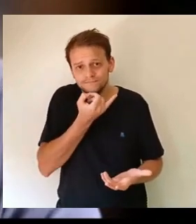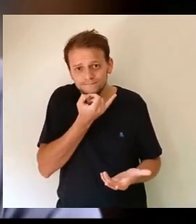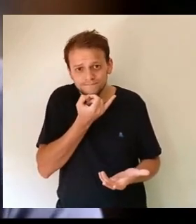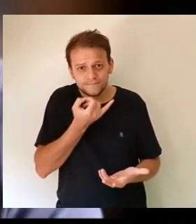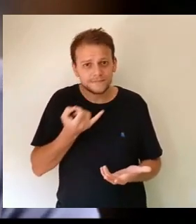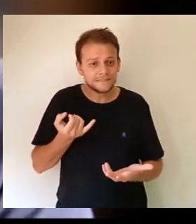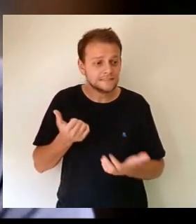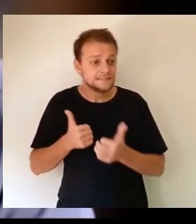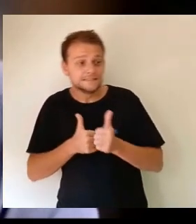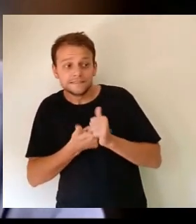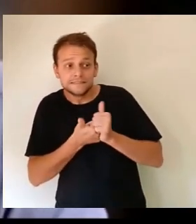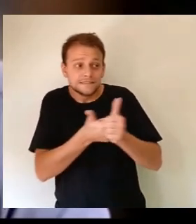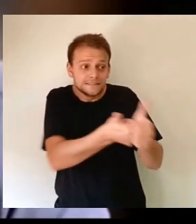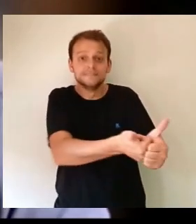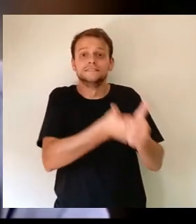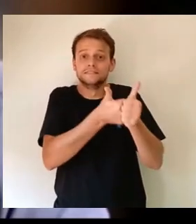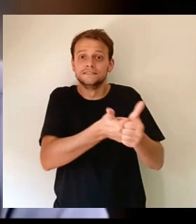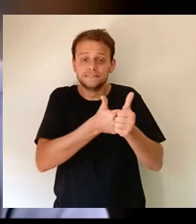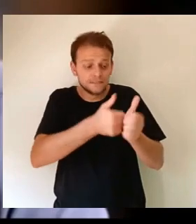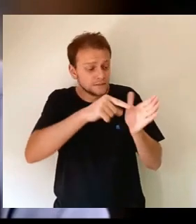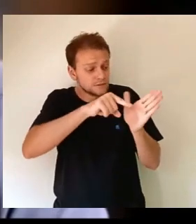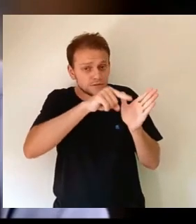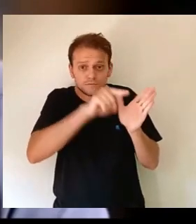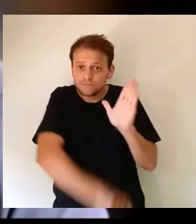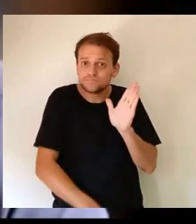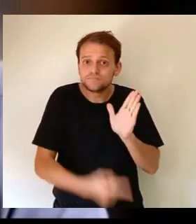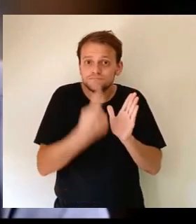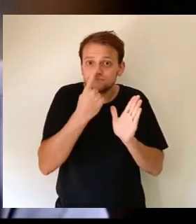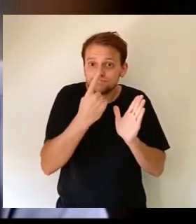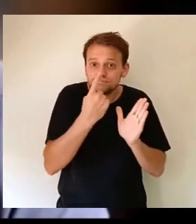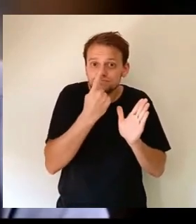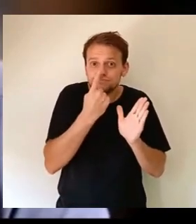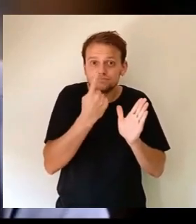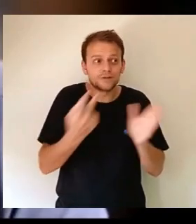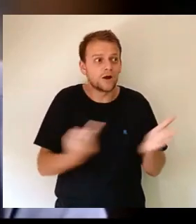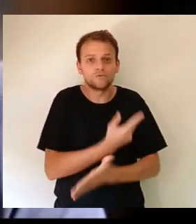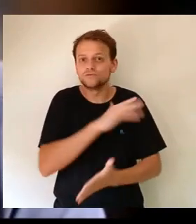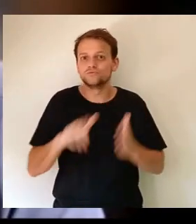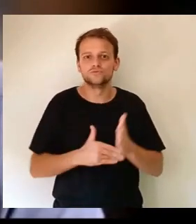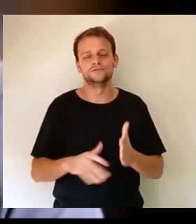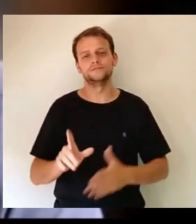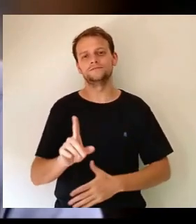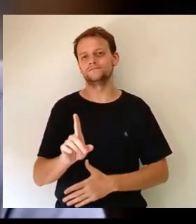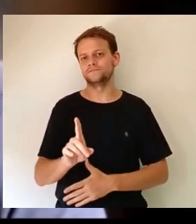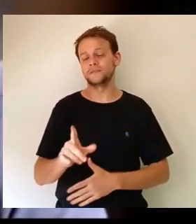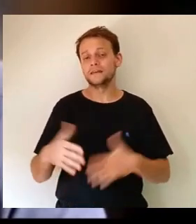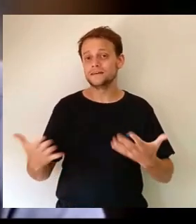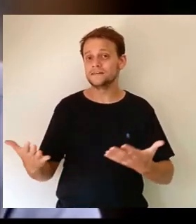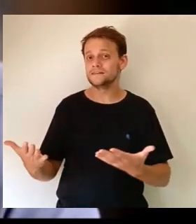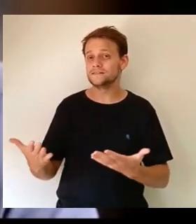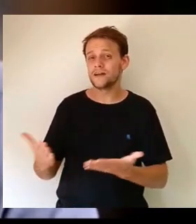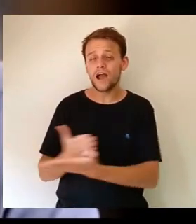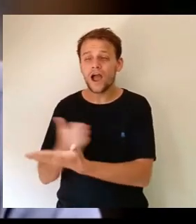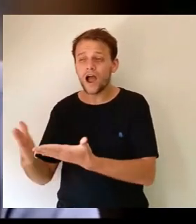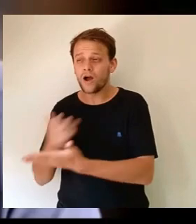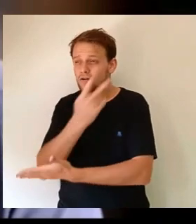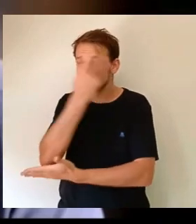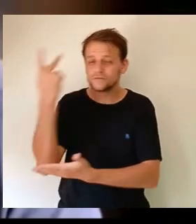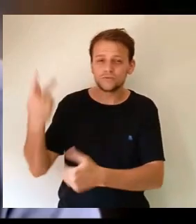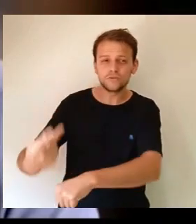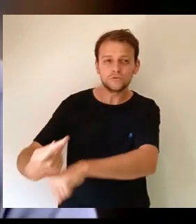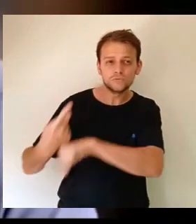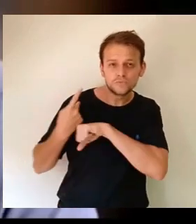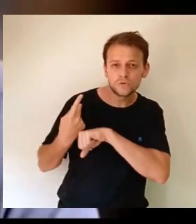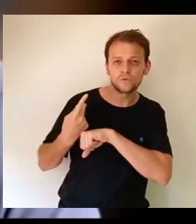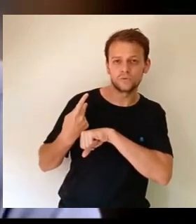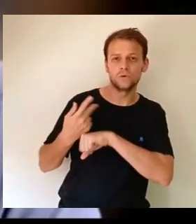Infelizmente, eu não acompanhava o trabalho dele, assim, tão próximo a ponto de saber todas as coisas que estavam acontecendo. Então, algumas pessoas